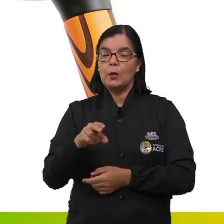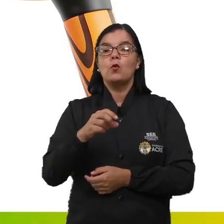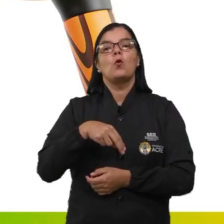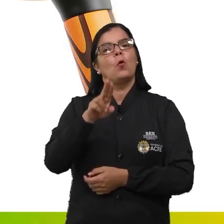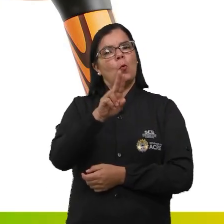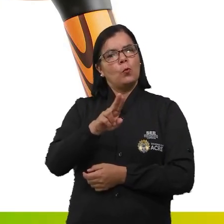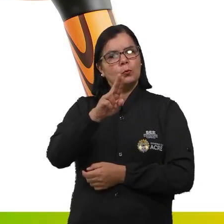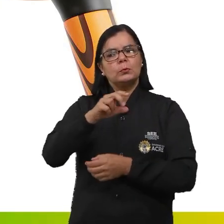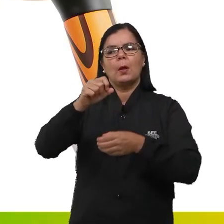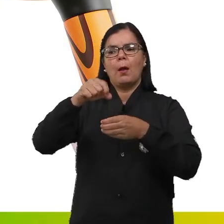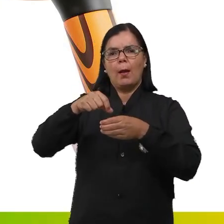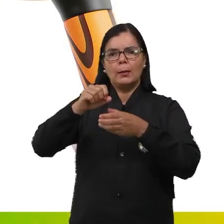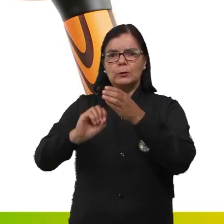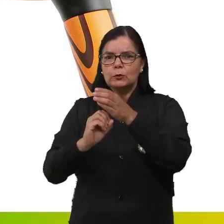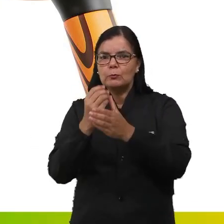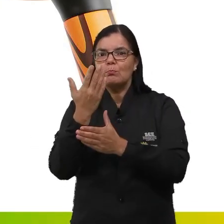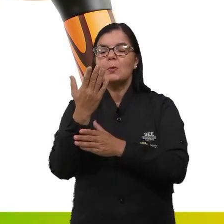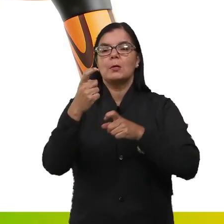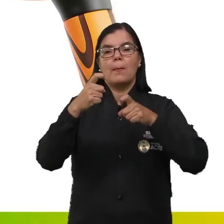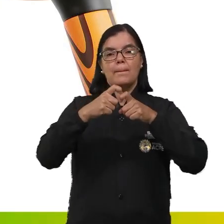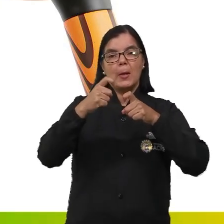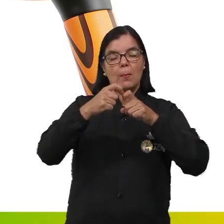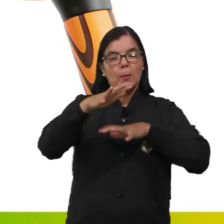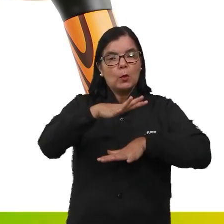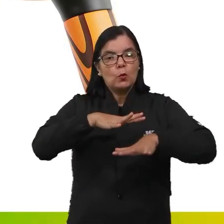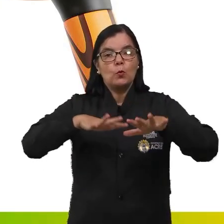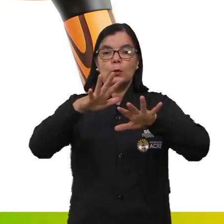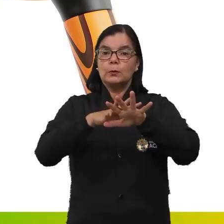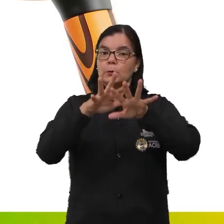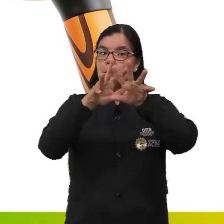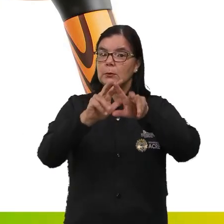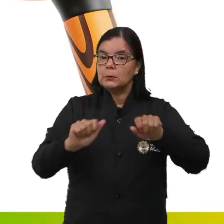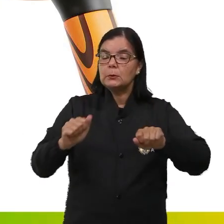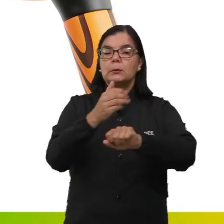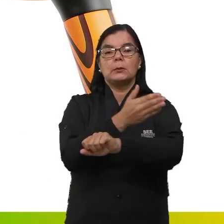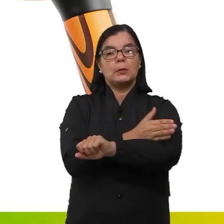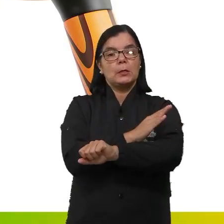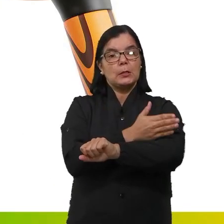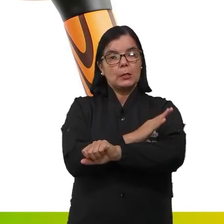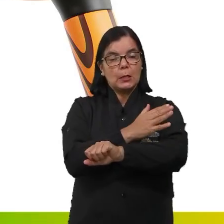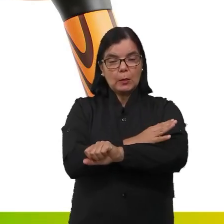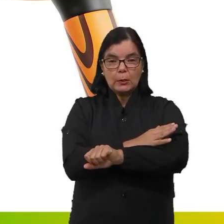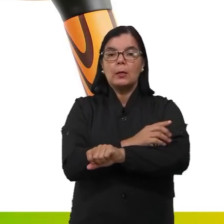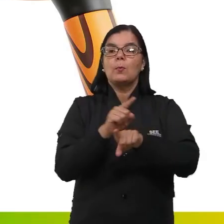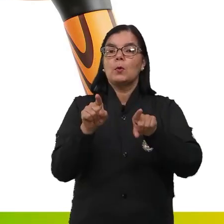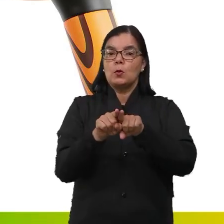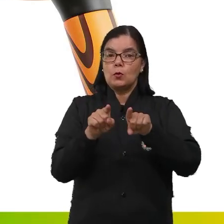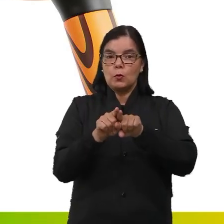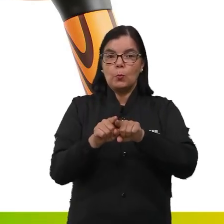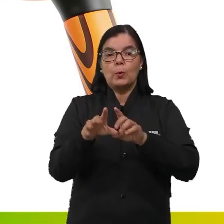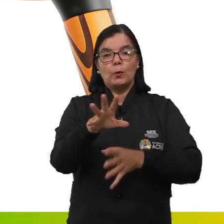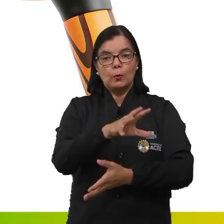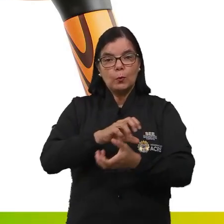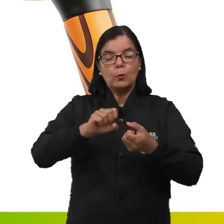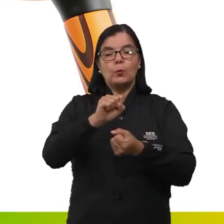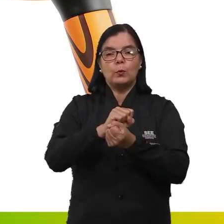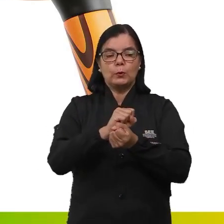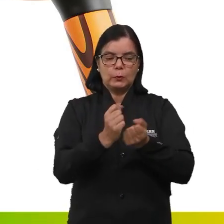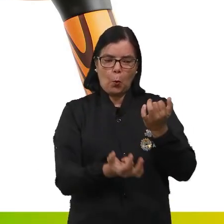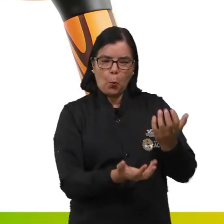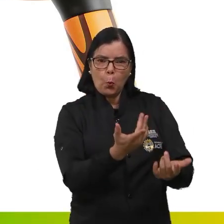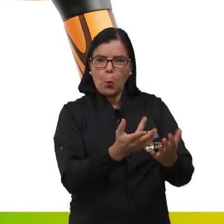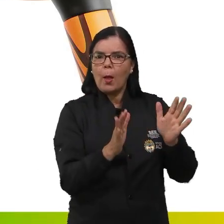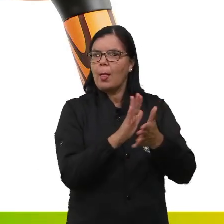medicinais para rituais e curas e praticam um manejo sustentável, como a roça sem queimar,